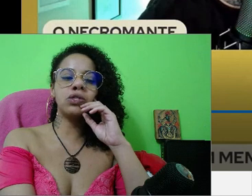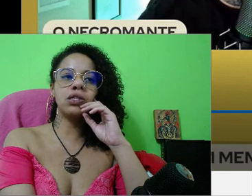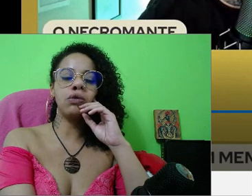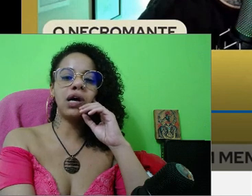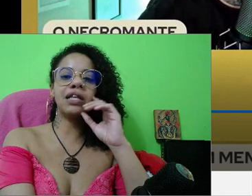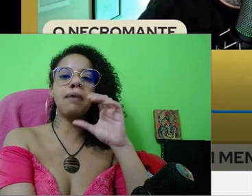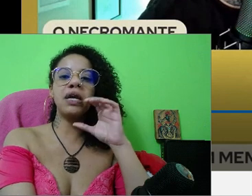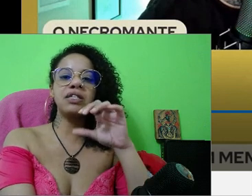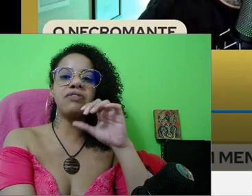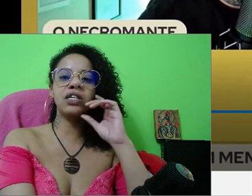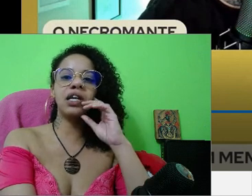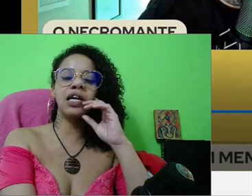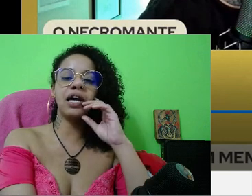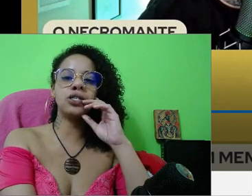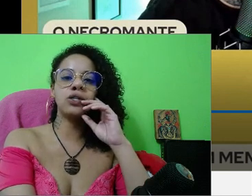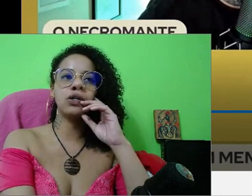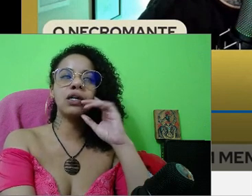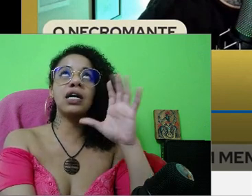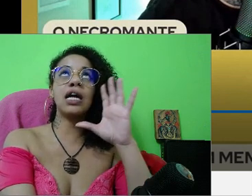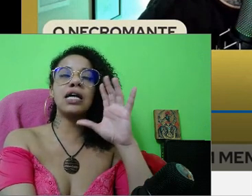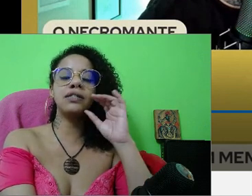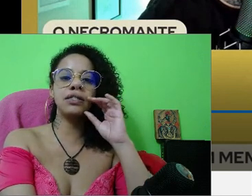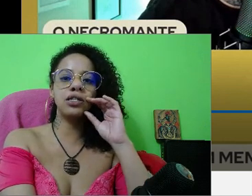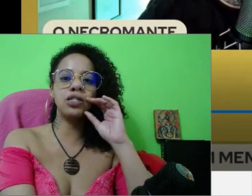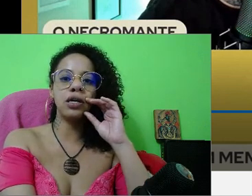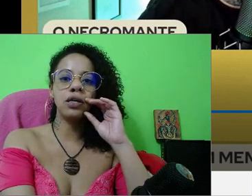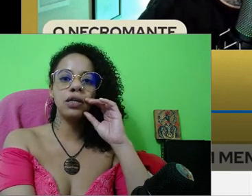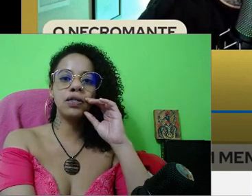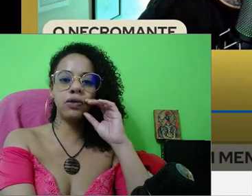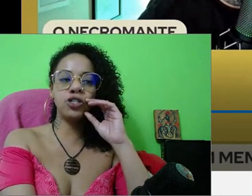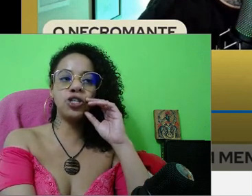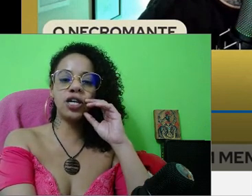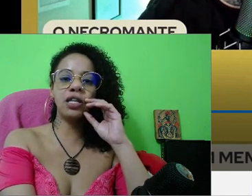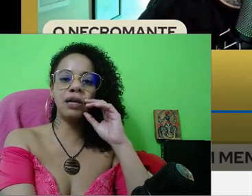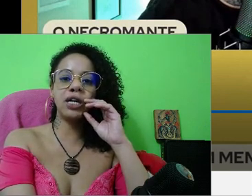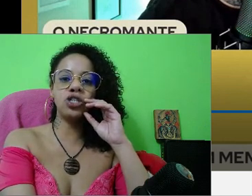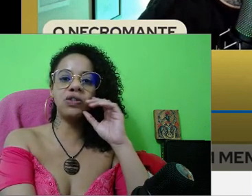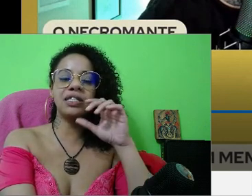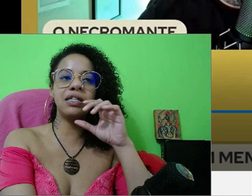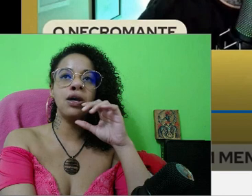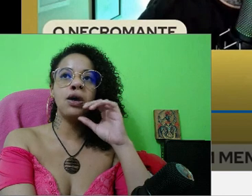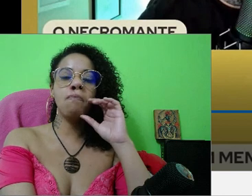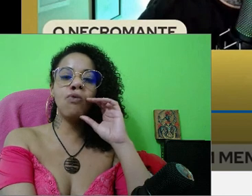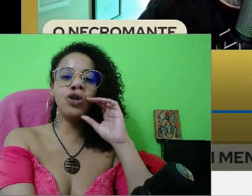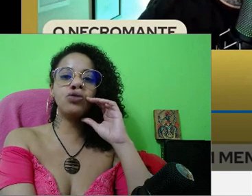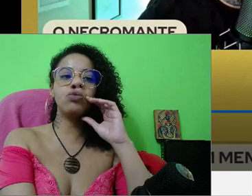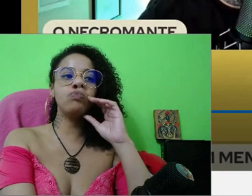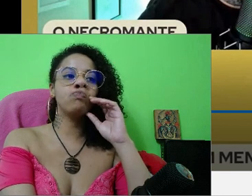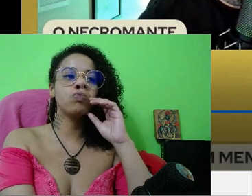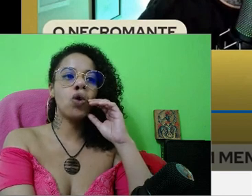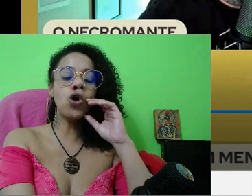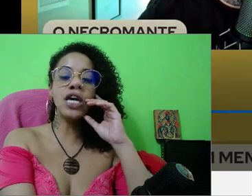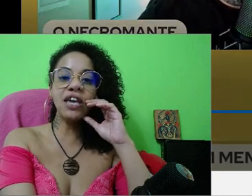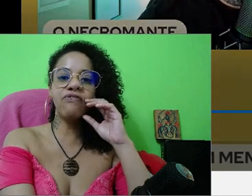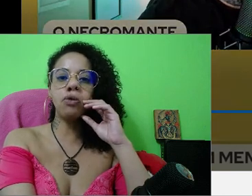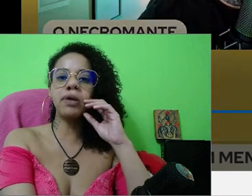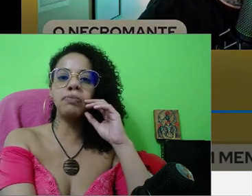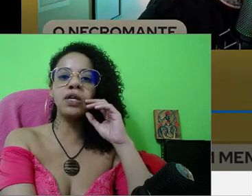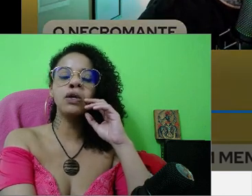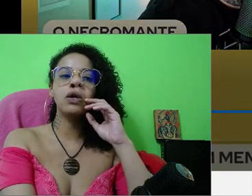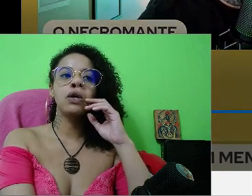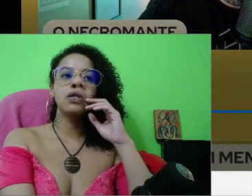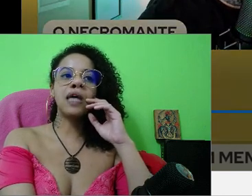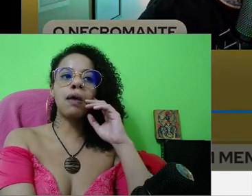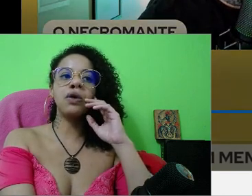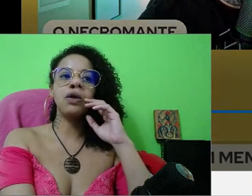bem que não aconteceu ainda bem que você fez aquele react graças a Deus senão a gente ia ter debatido ia ser muito horrível